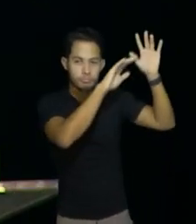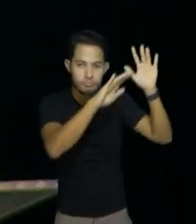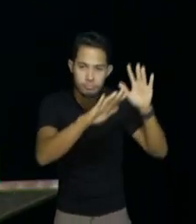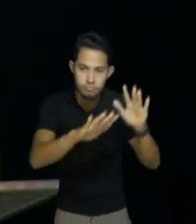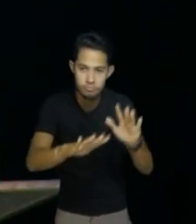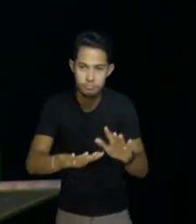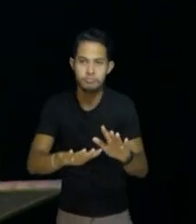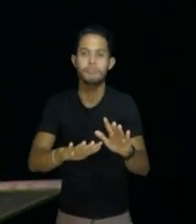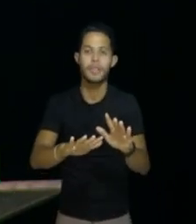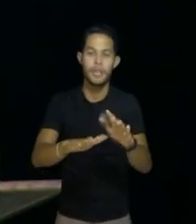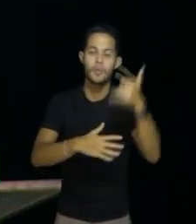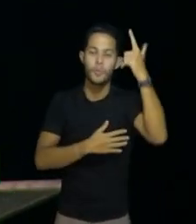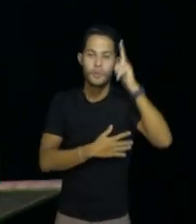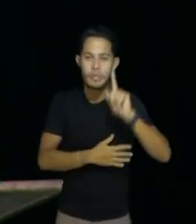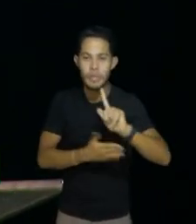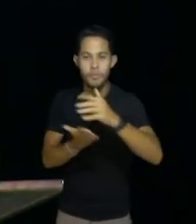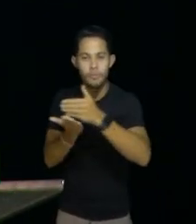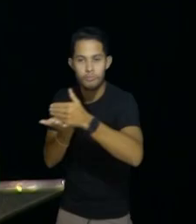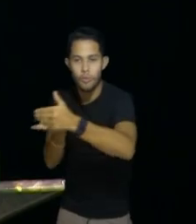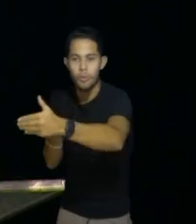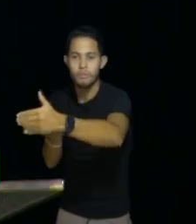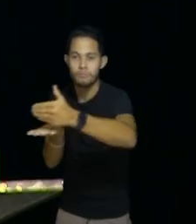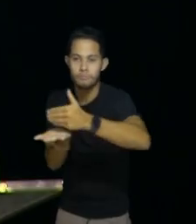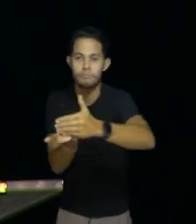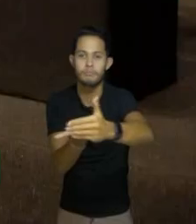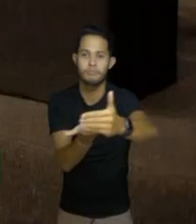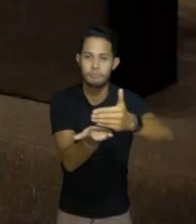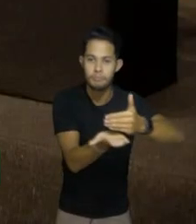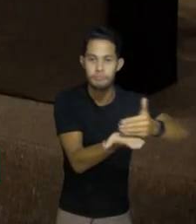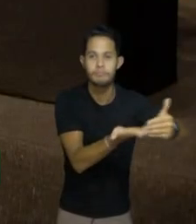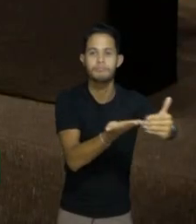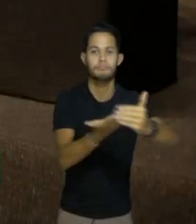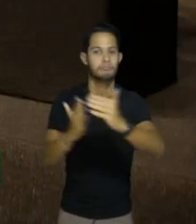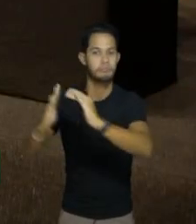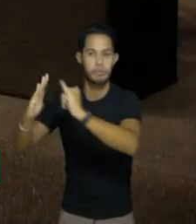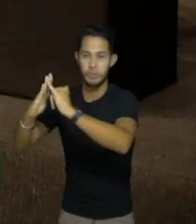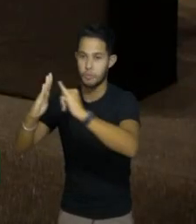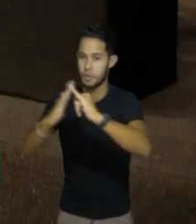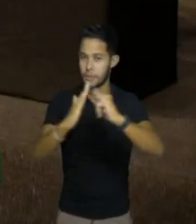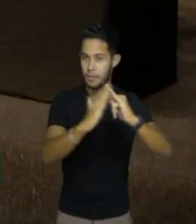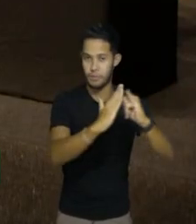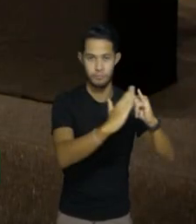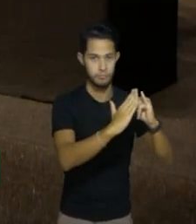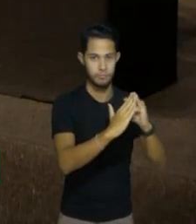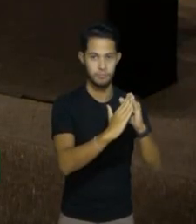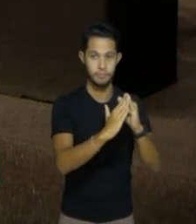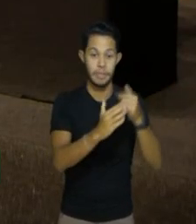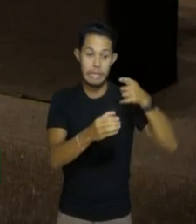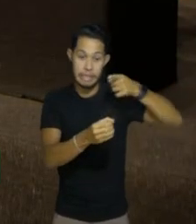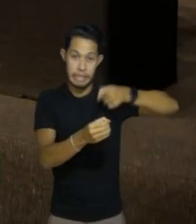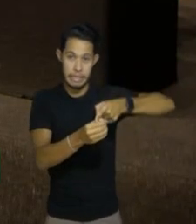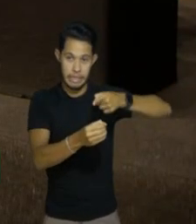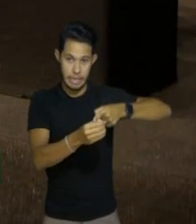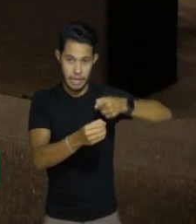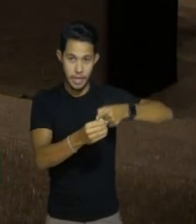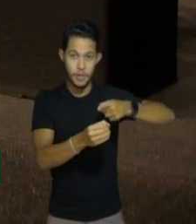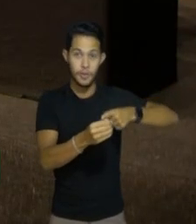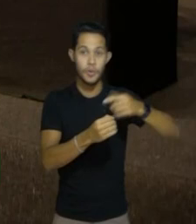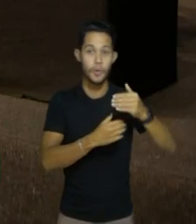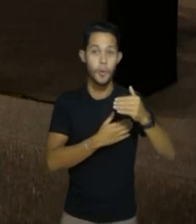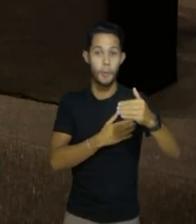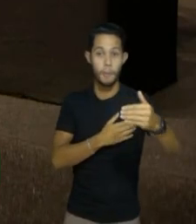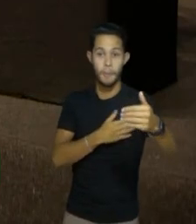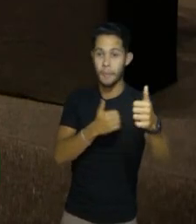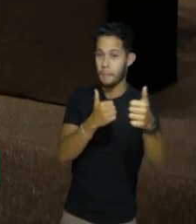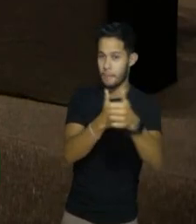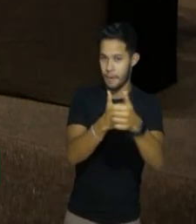grandes instituições. Vale lembrar que uma cidade sempre começa no entorno de uma igreja. 30 segundos